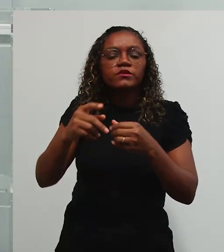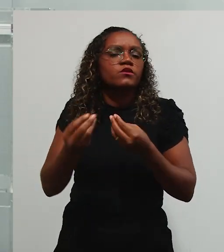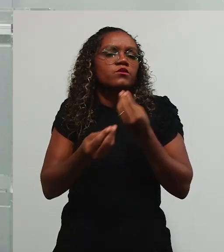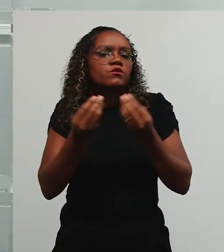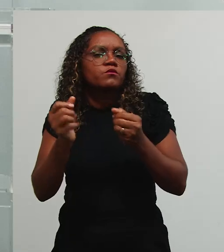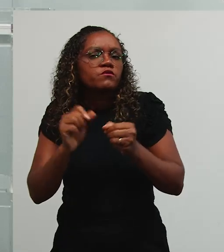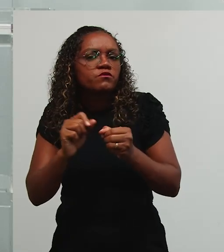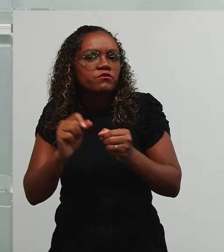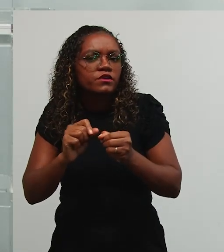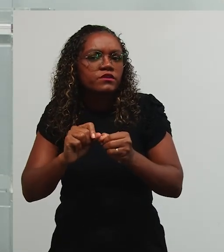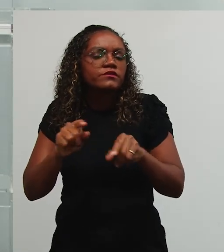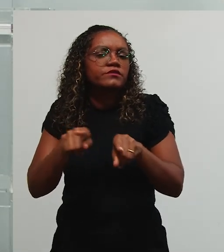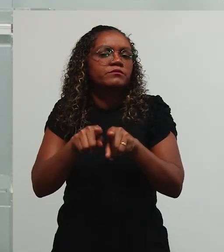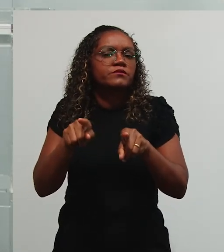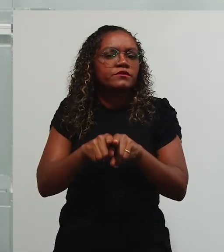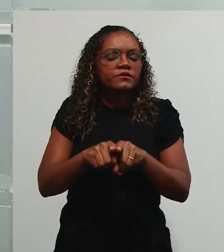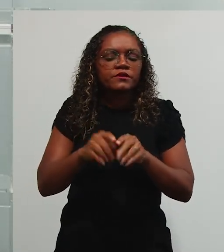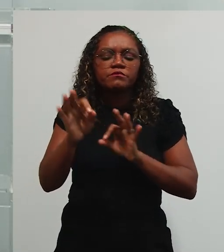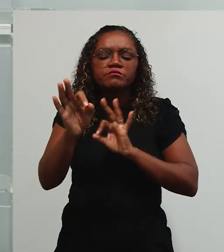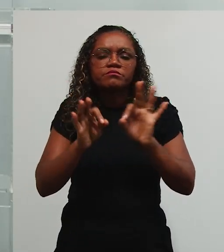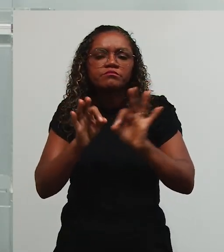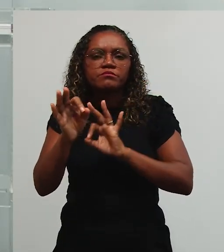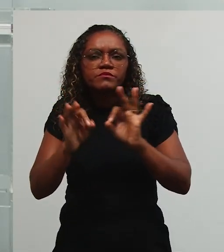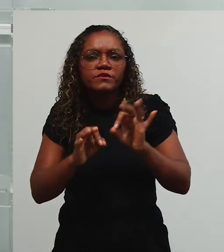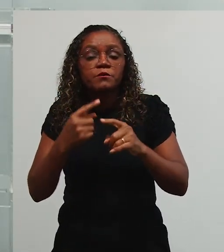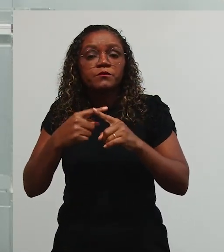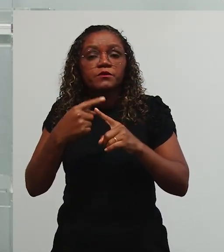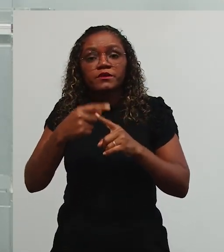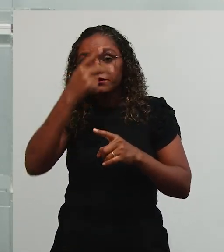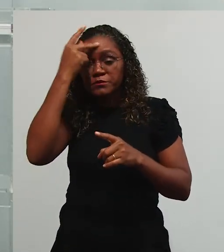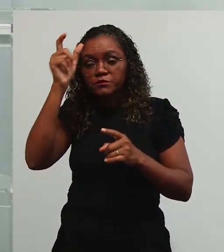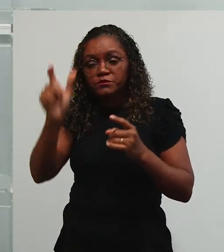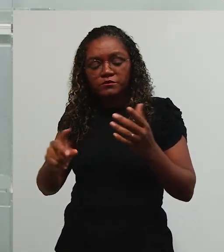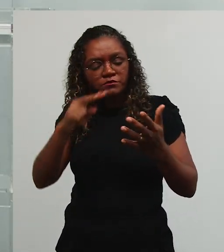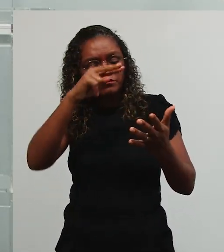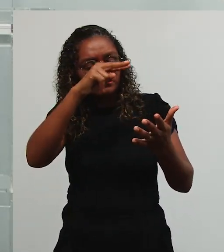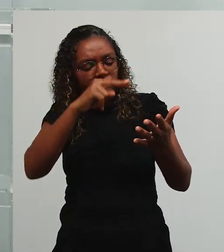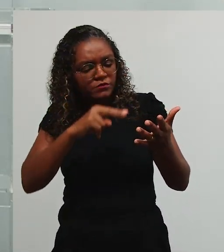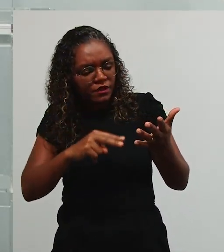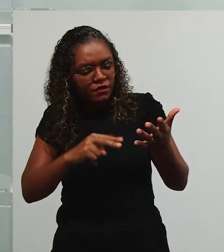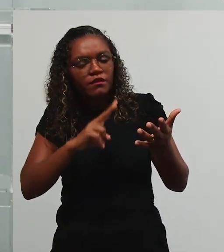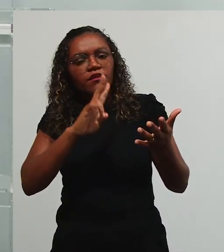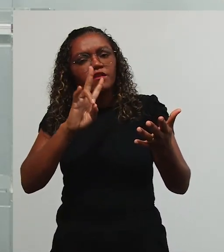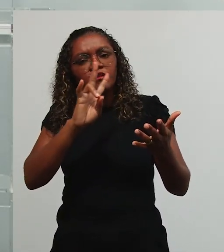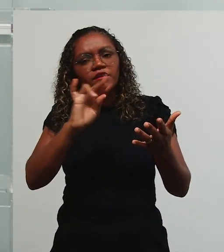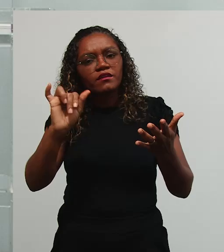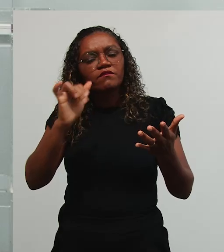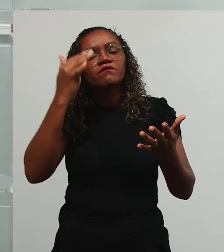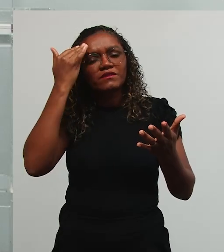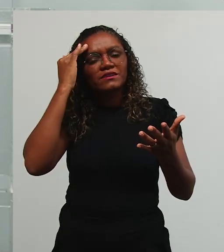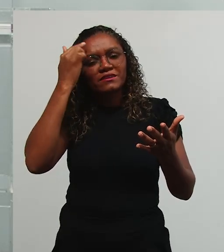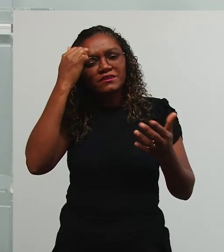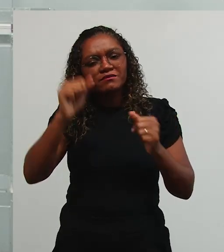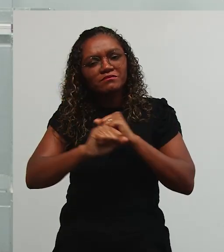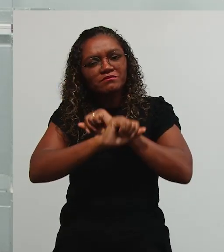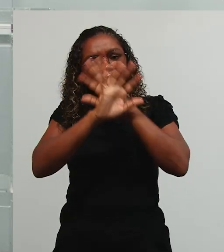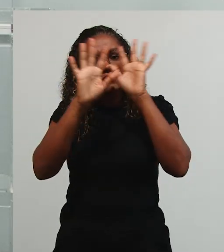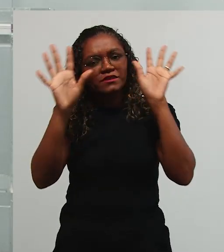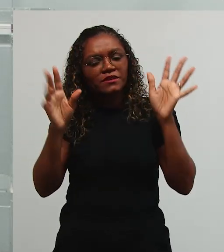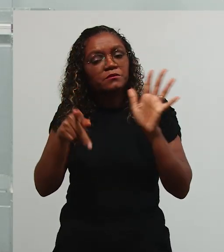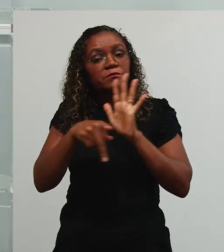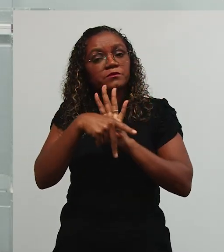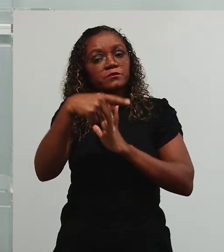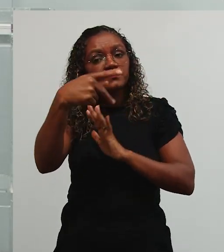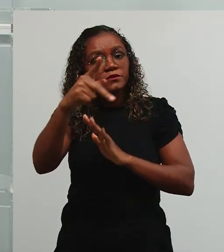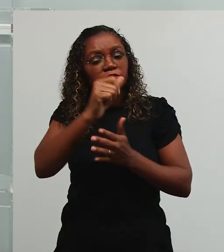desenvolveu esse trabalho e como que está organizado para o leitor se aproximar do seu texto. É uma aproximação,